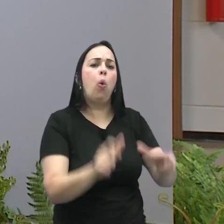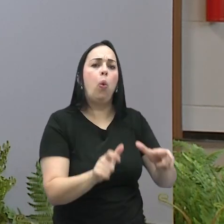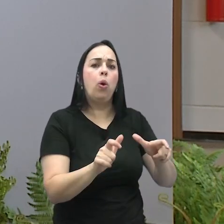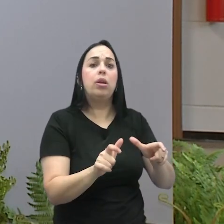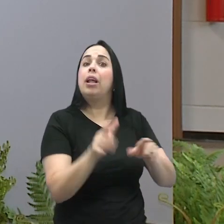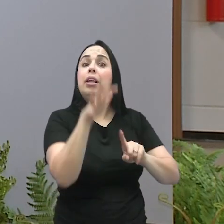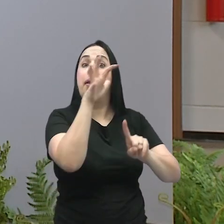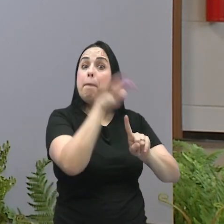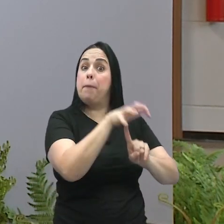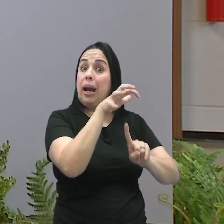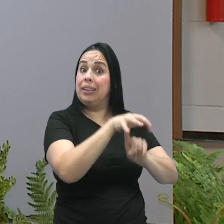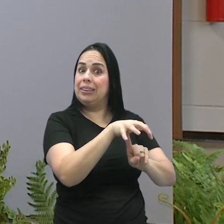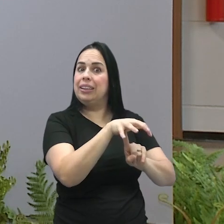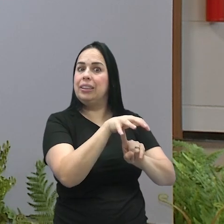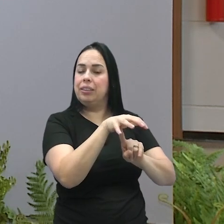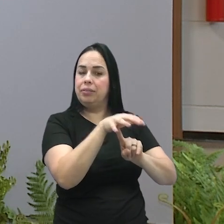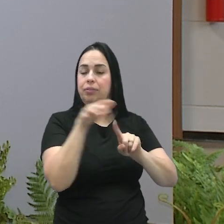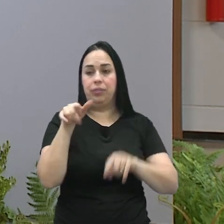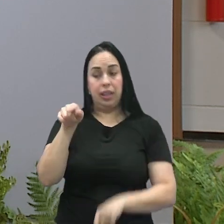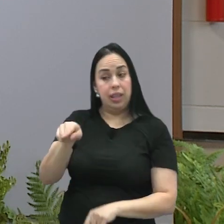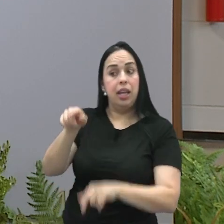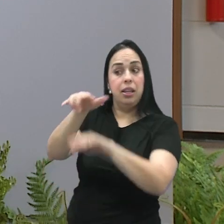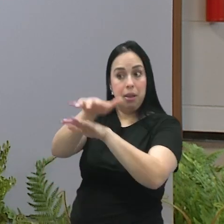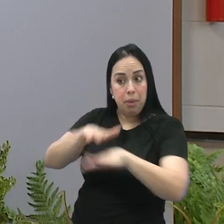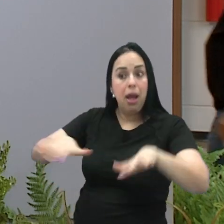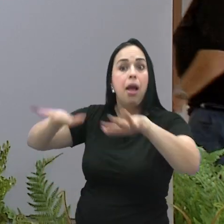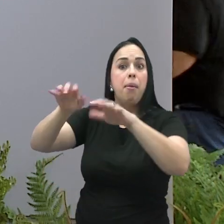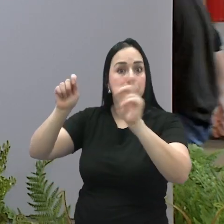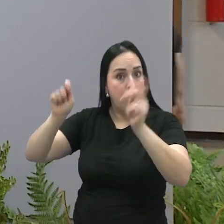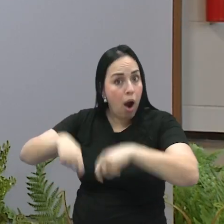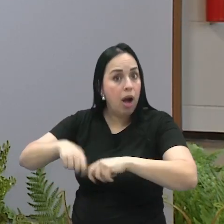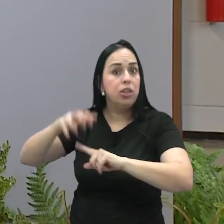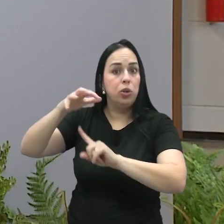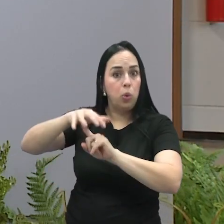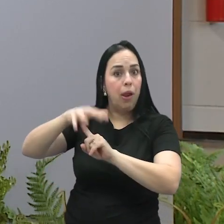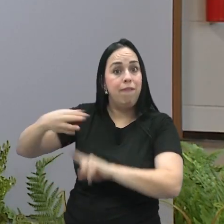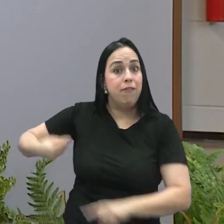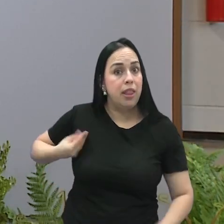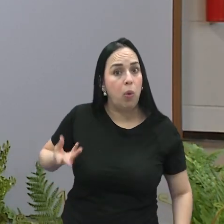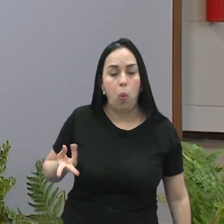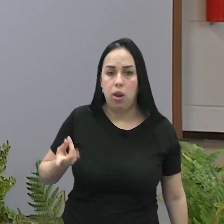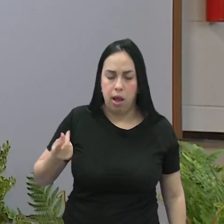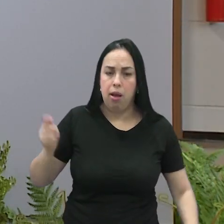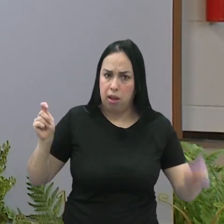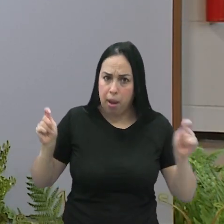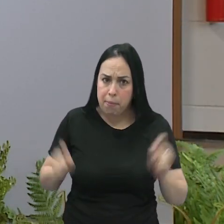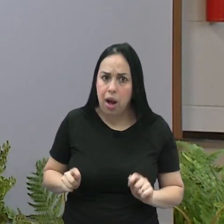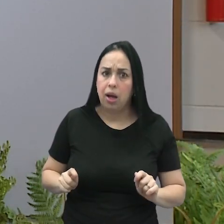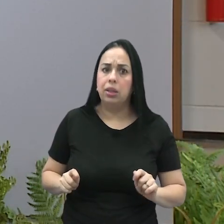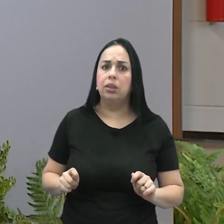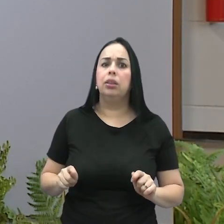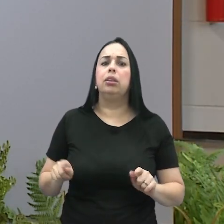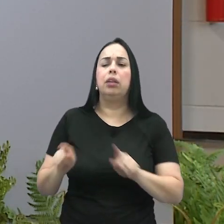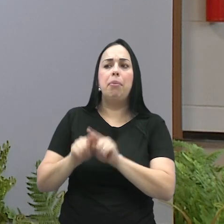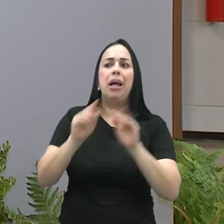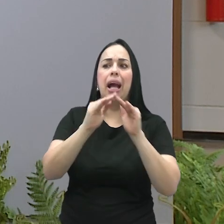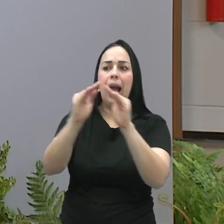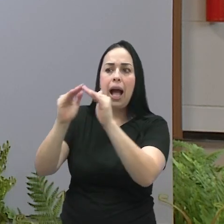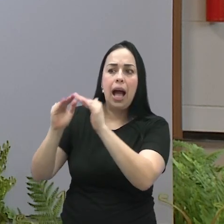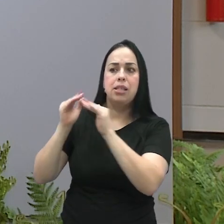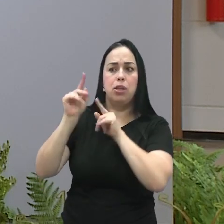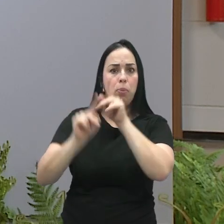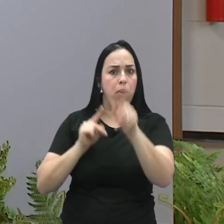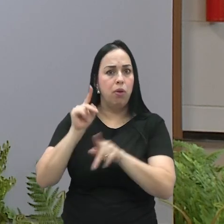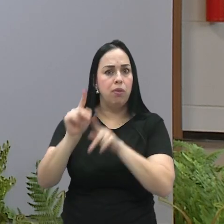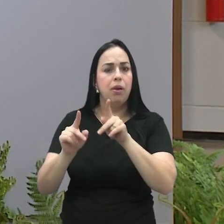que tenham praças, né? Então, a periferia ela pode ter praças também, ela pode ter qualidade de vida. A gente vai trabalhar, então, com moradias populares,